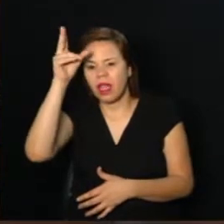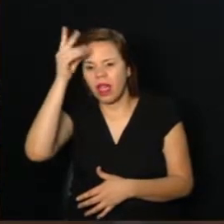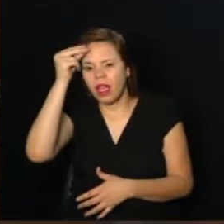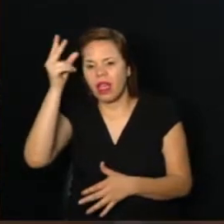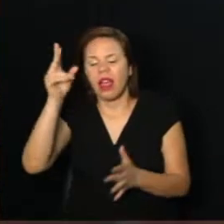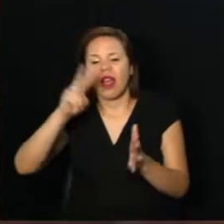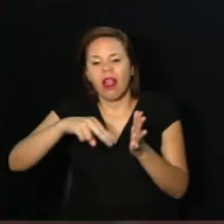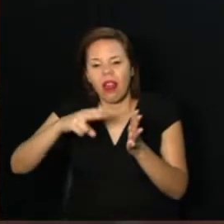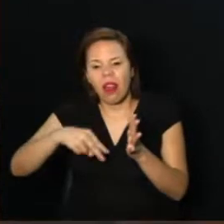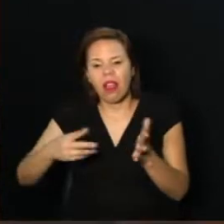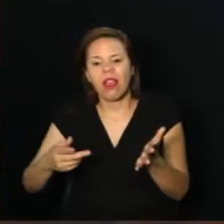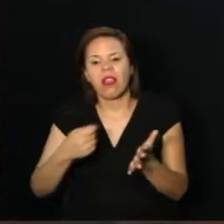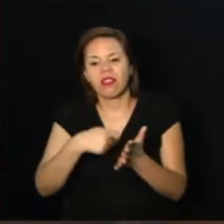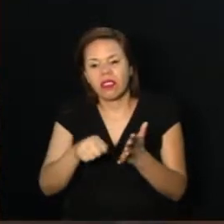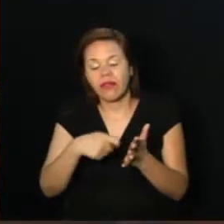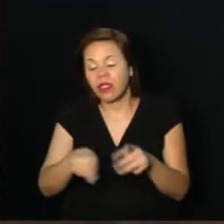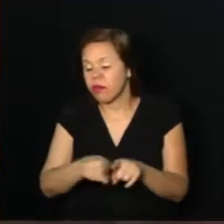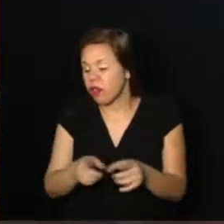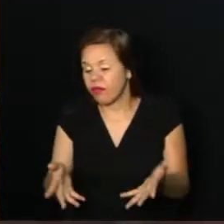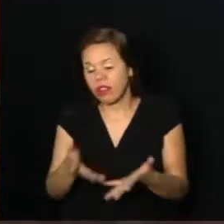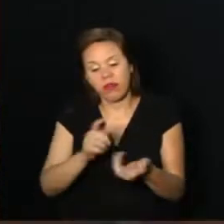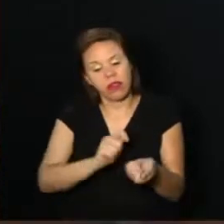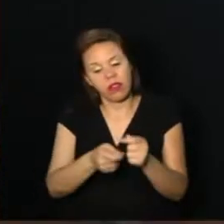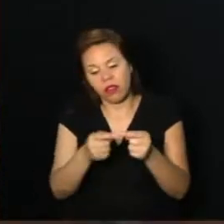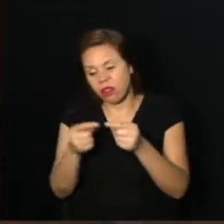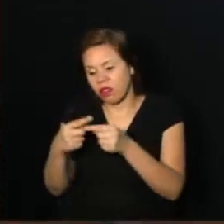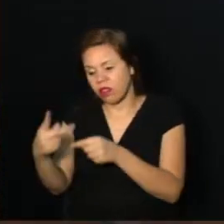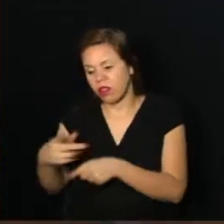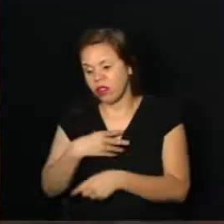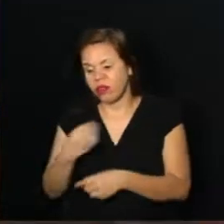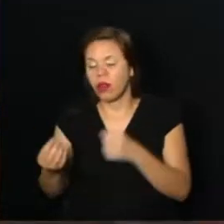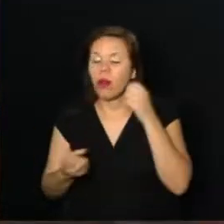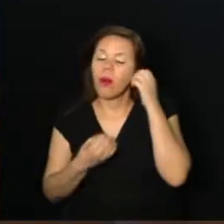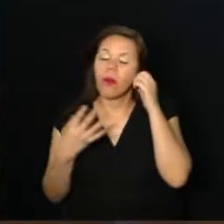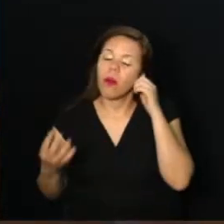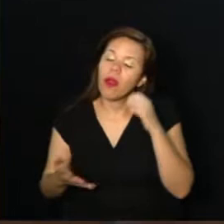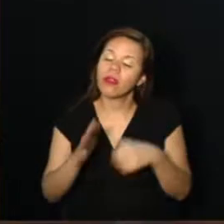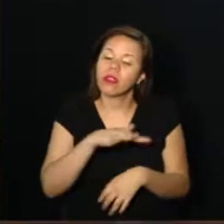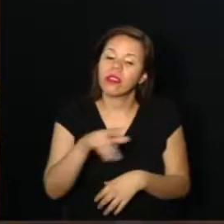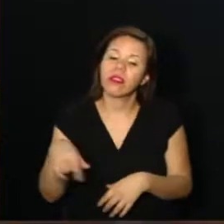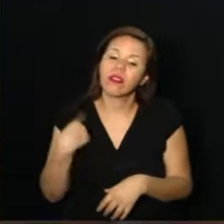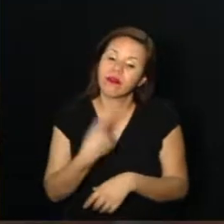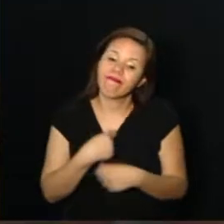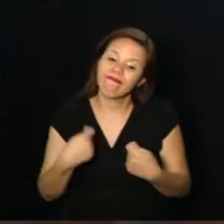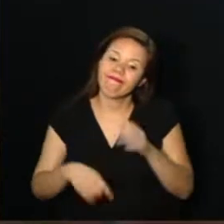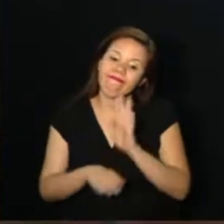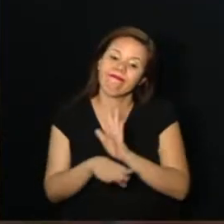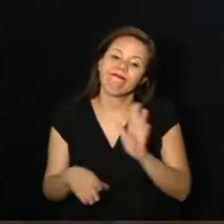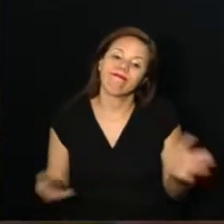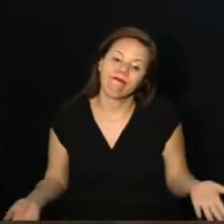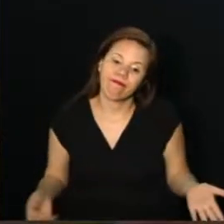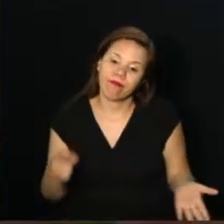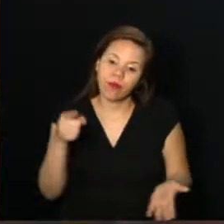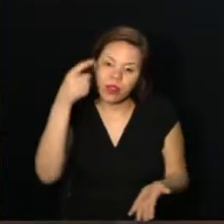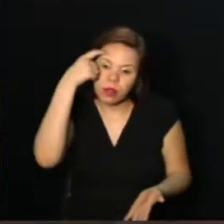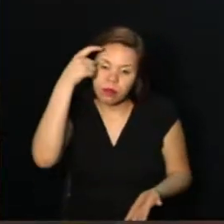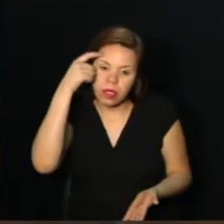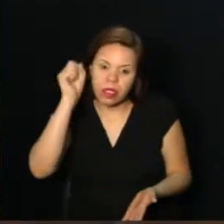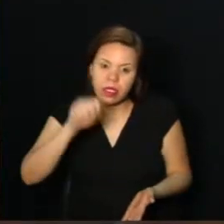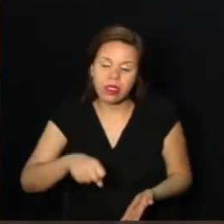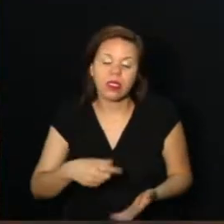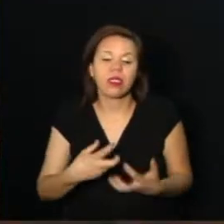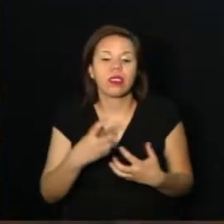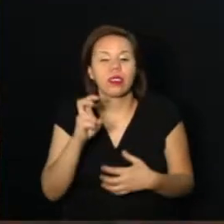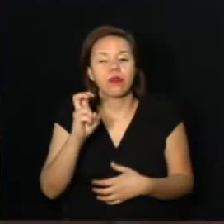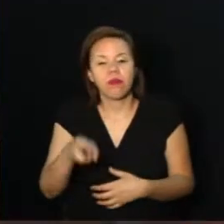vão estimular adequadamente os seus filhos. Então, quantas dessas crianças nós precisamos ajudar? Né? Se você pensar 5 mil